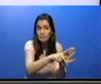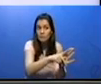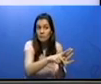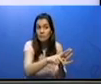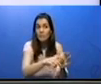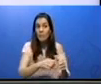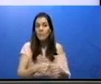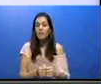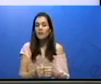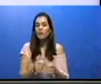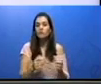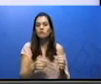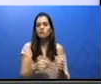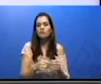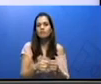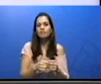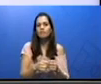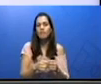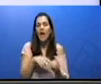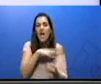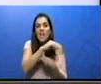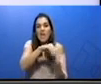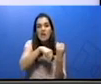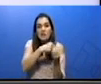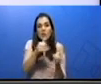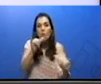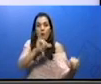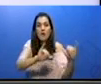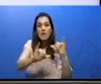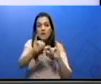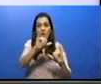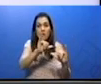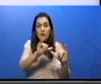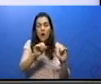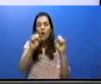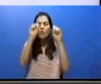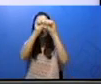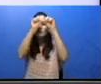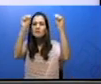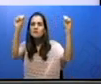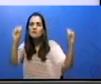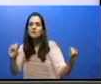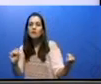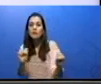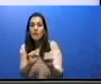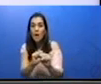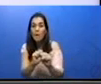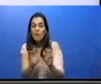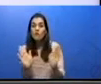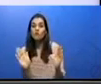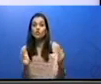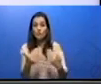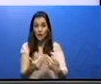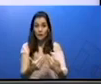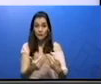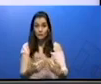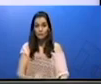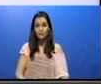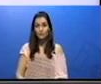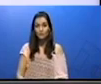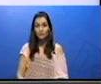reagente, e isso daí é uma reação química feita num sistema fechado, E temos as leis das